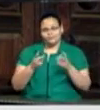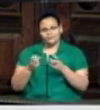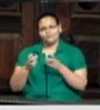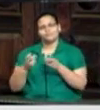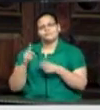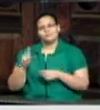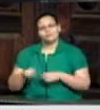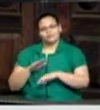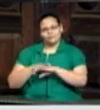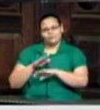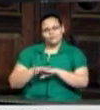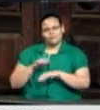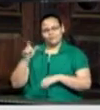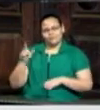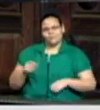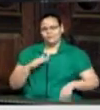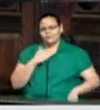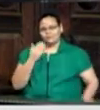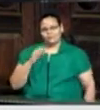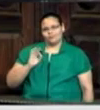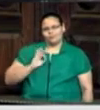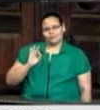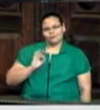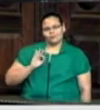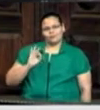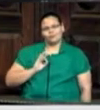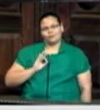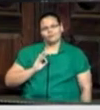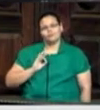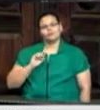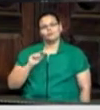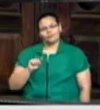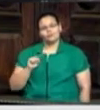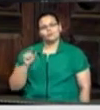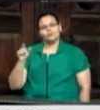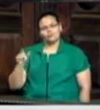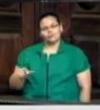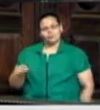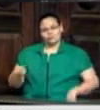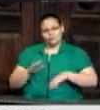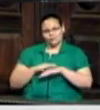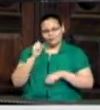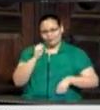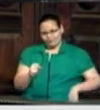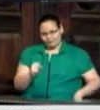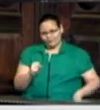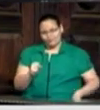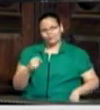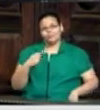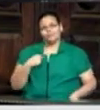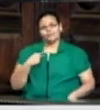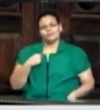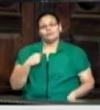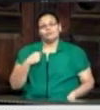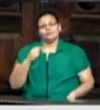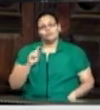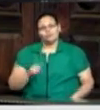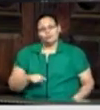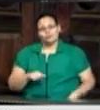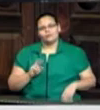a autoria da morte de um policial, o seu autor será objeto de